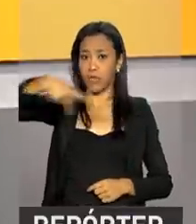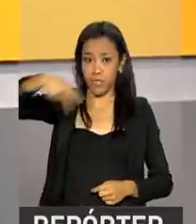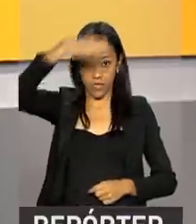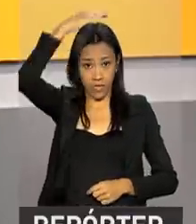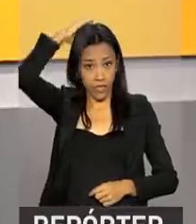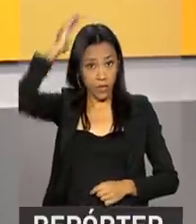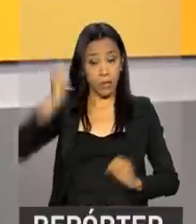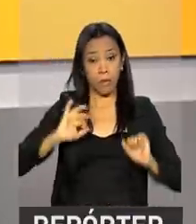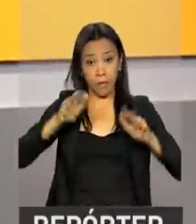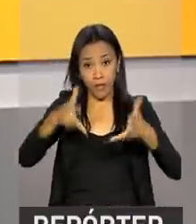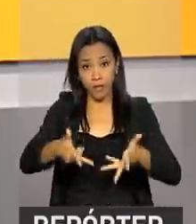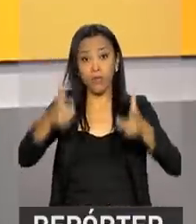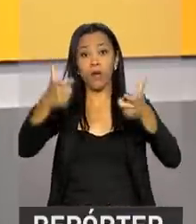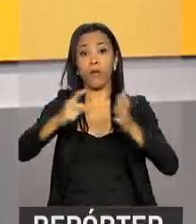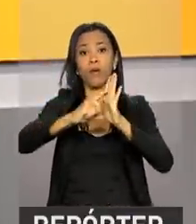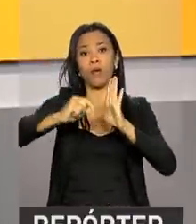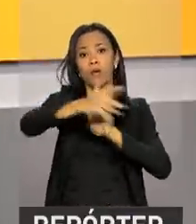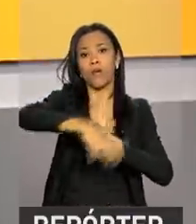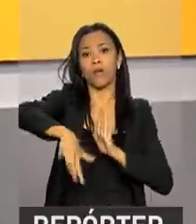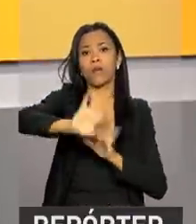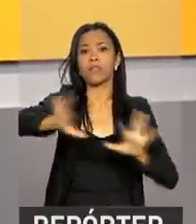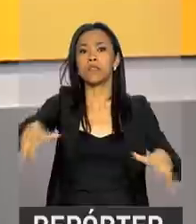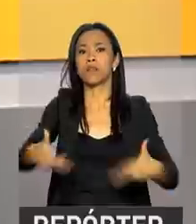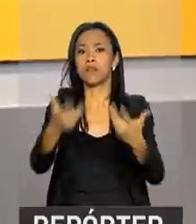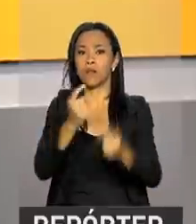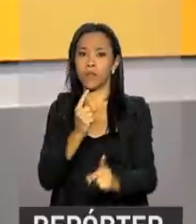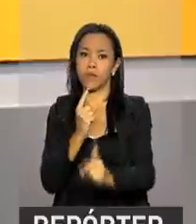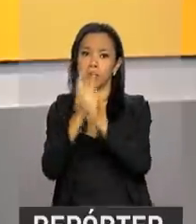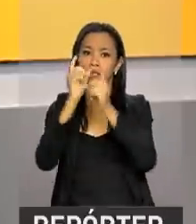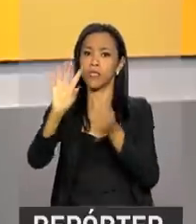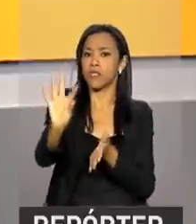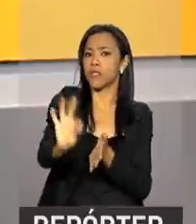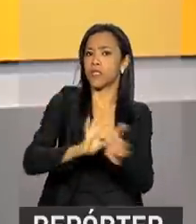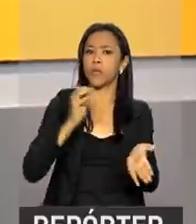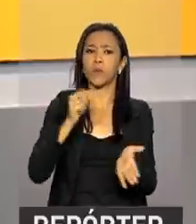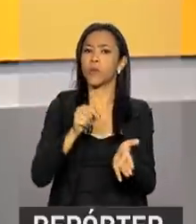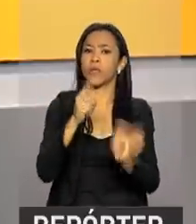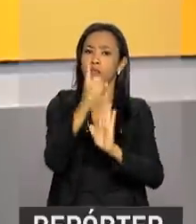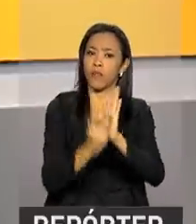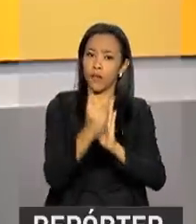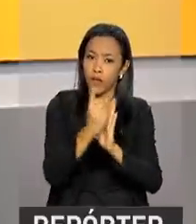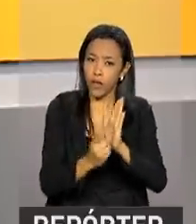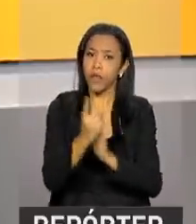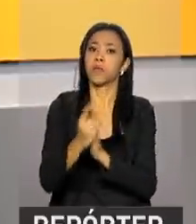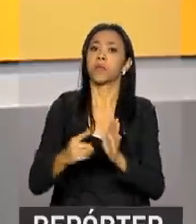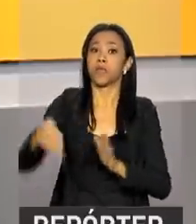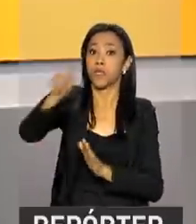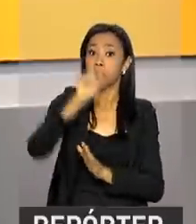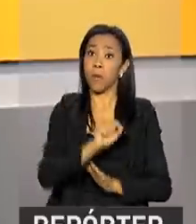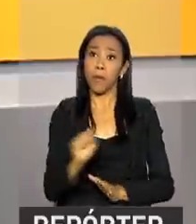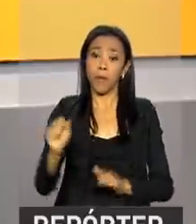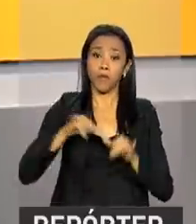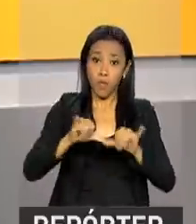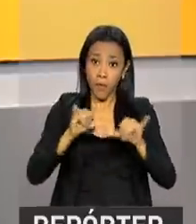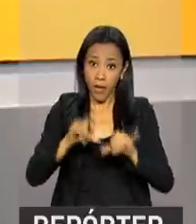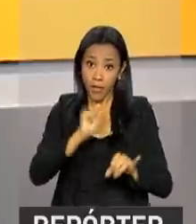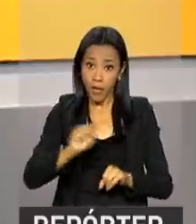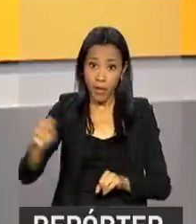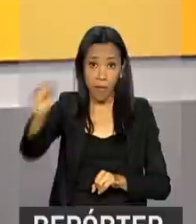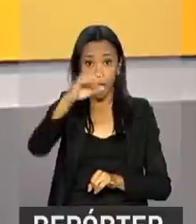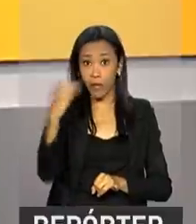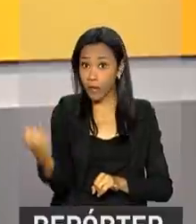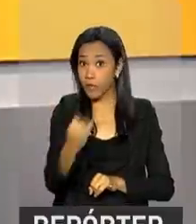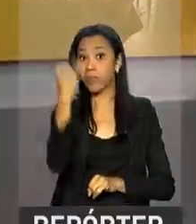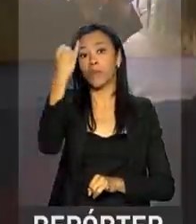Temer participa no Palácio do Planalto da cerimônia de assinatura do decreto que reconhece os supermercados como uma atividade